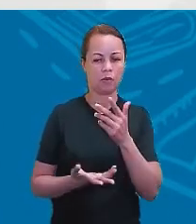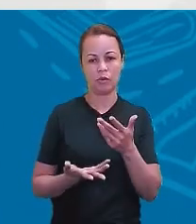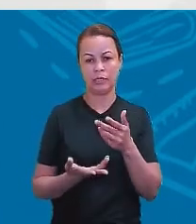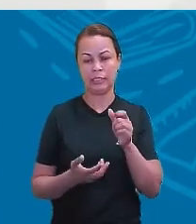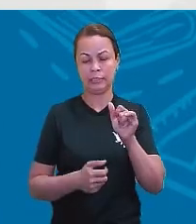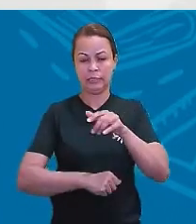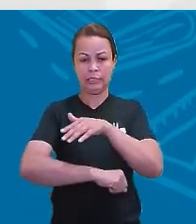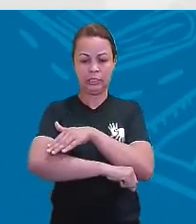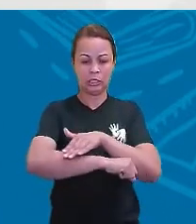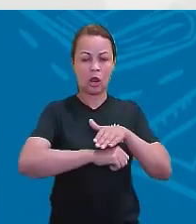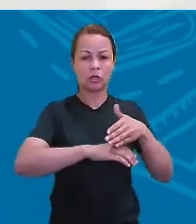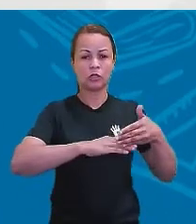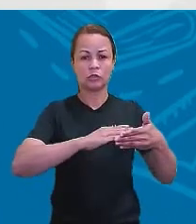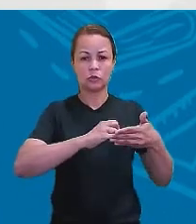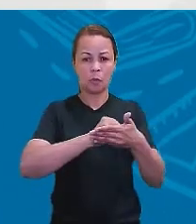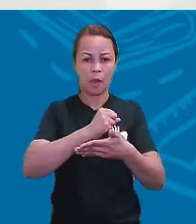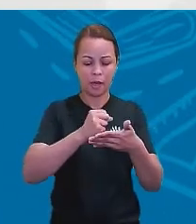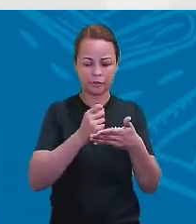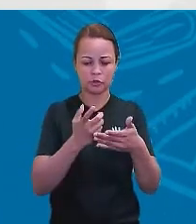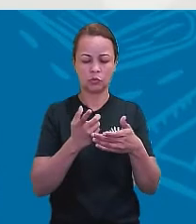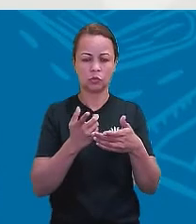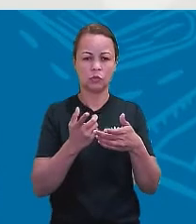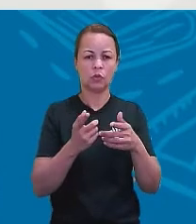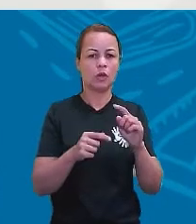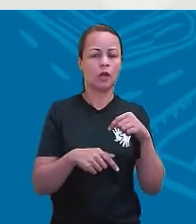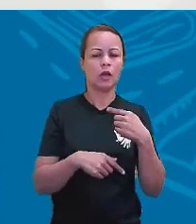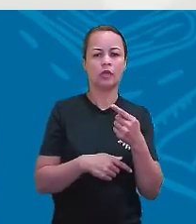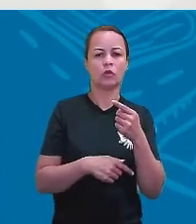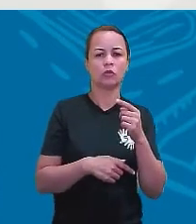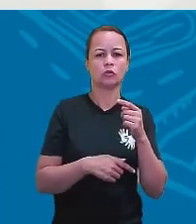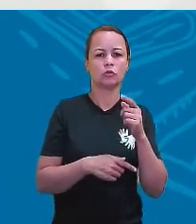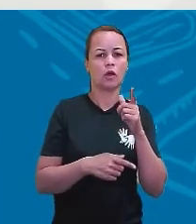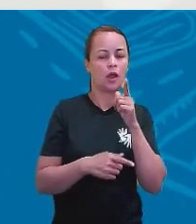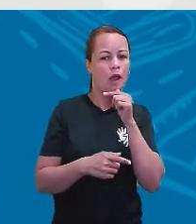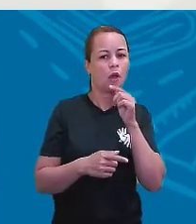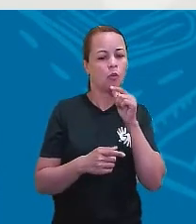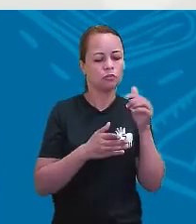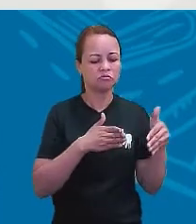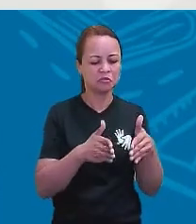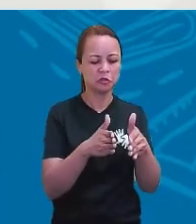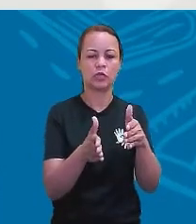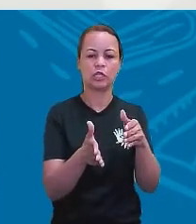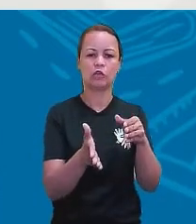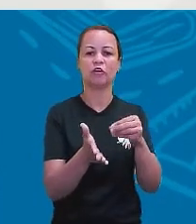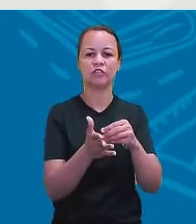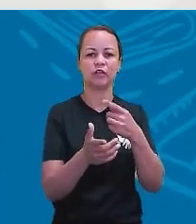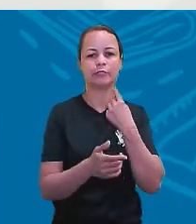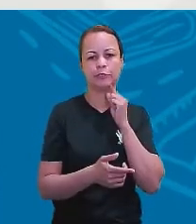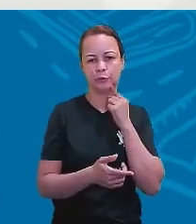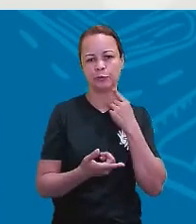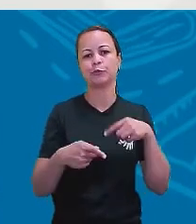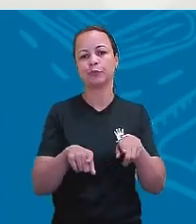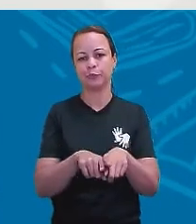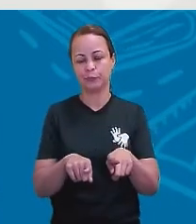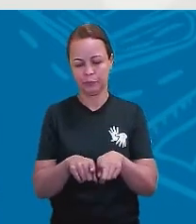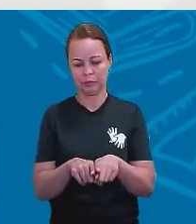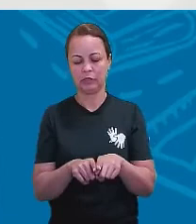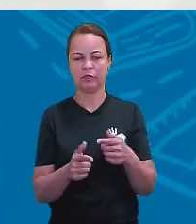o nosso recurso hídrico, o nosso rio, ele vai ficar poluído, tá certo? Então, a falta de saneamento básico vai